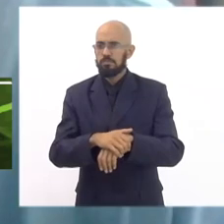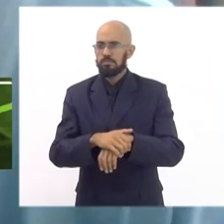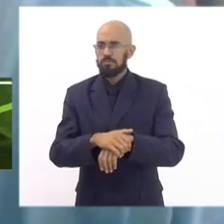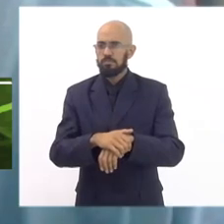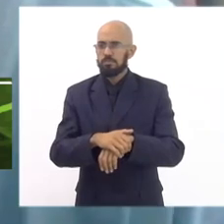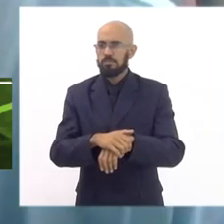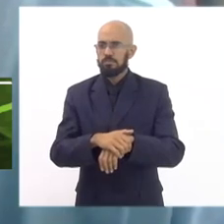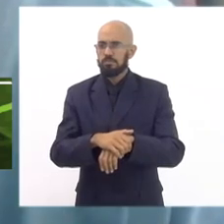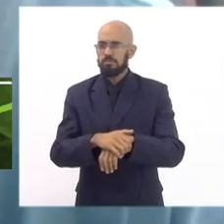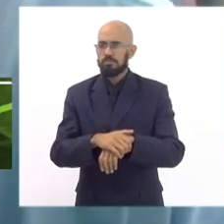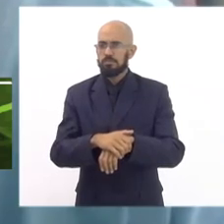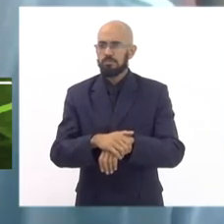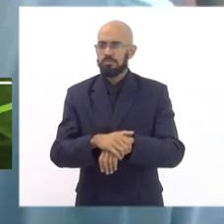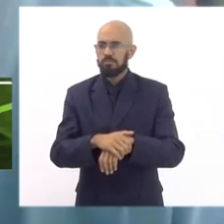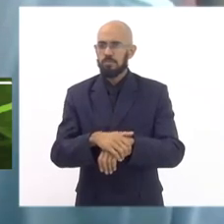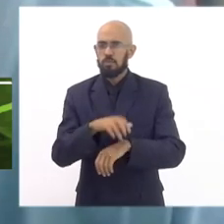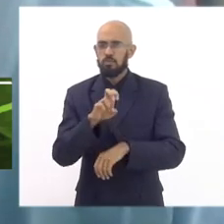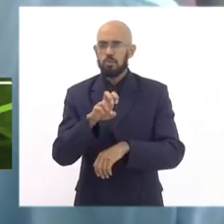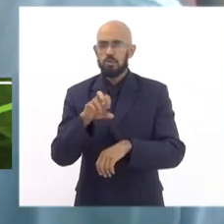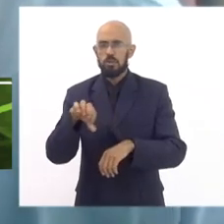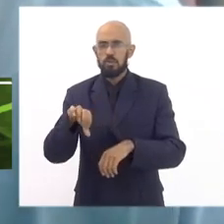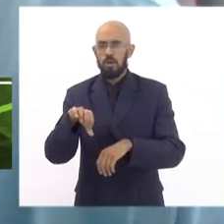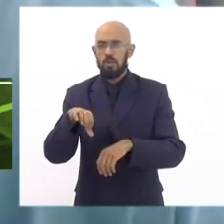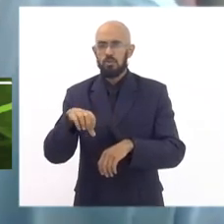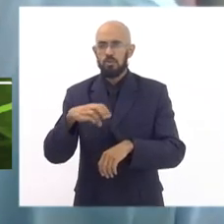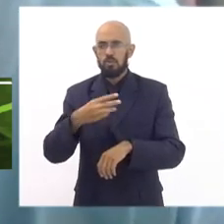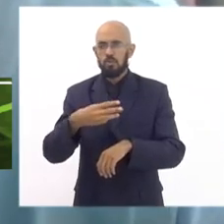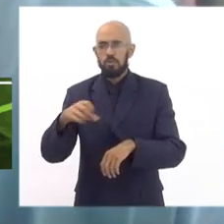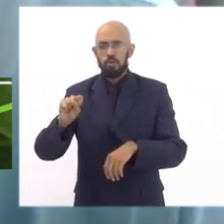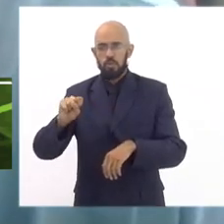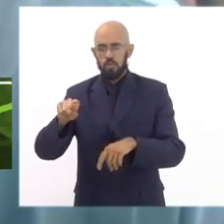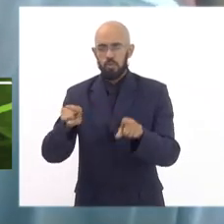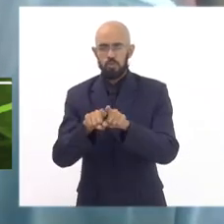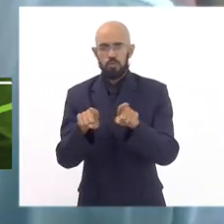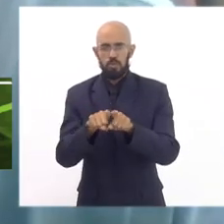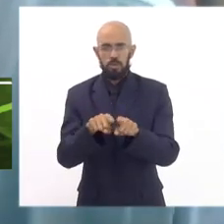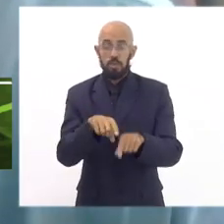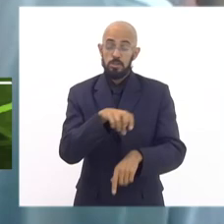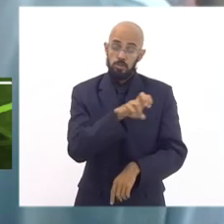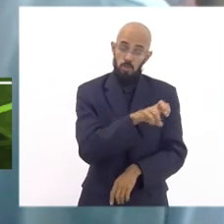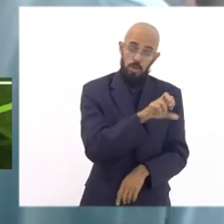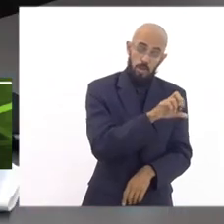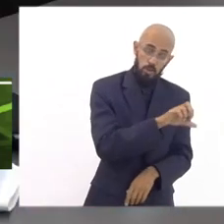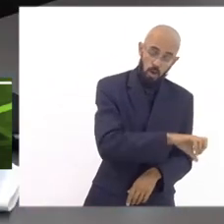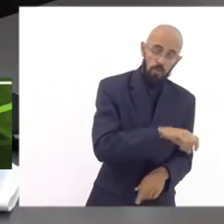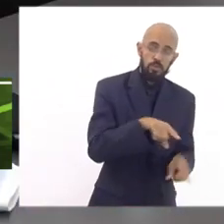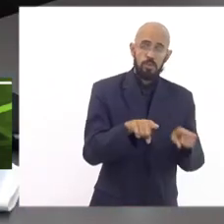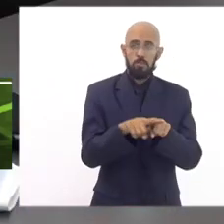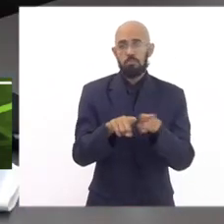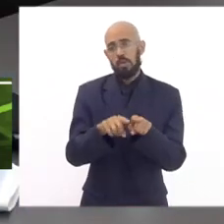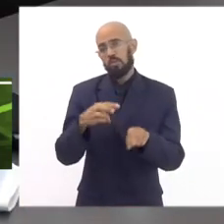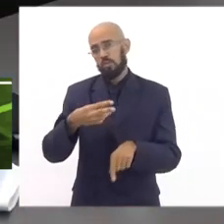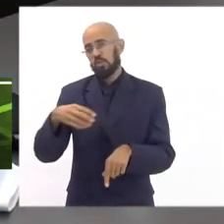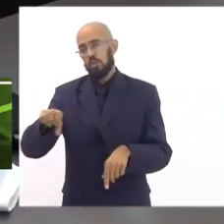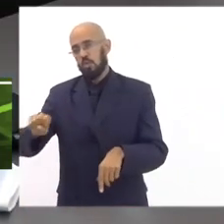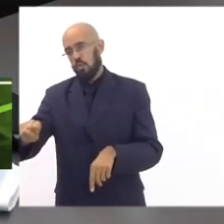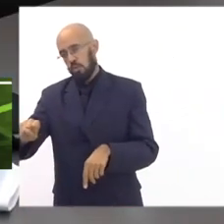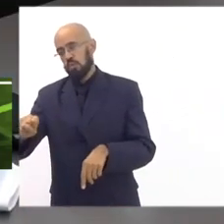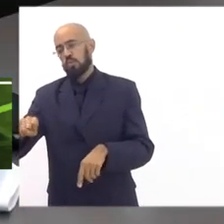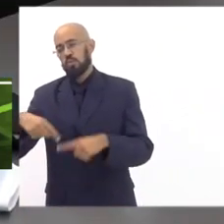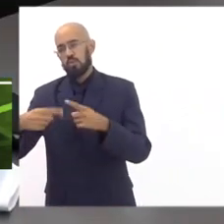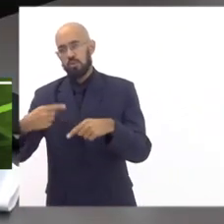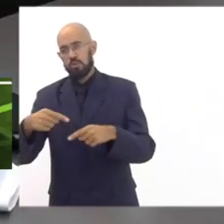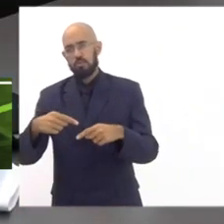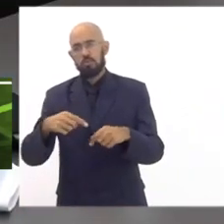Passa a ser o 59 e o 38. 59 e 38. 38 primeiro, então, da